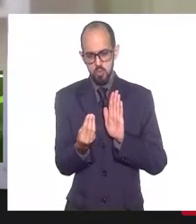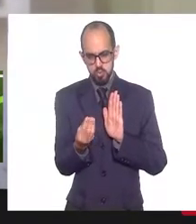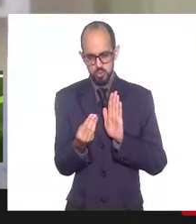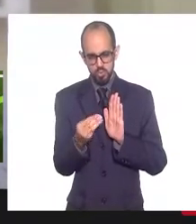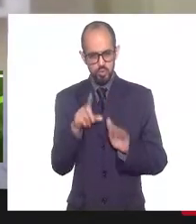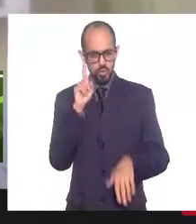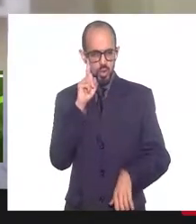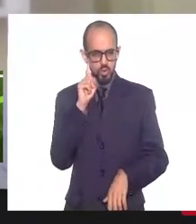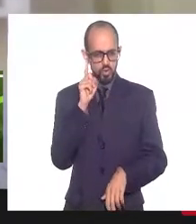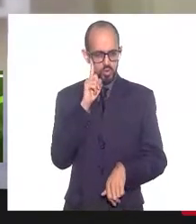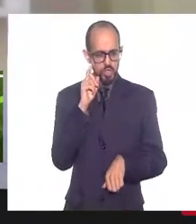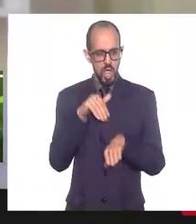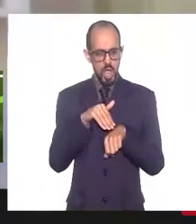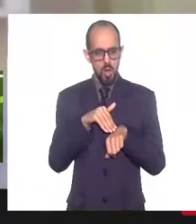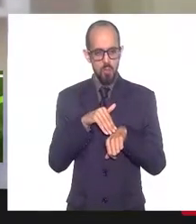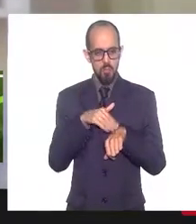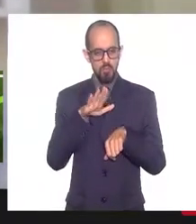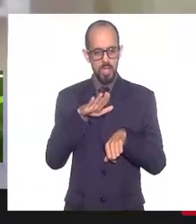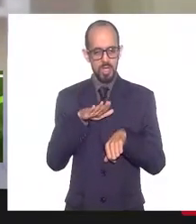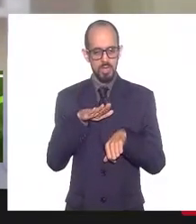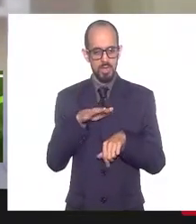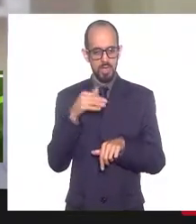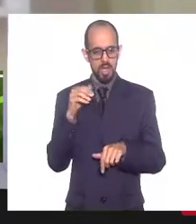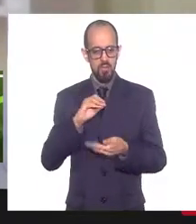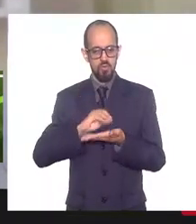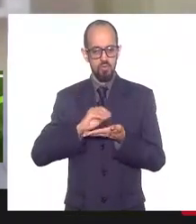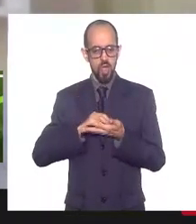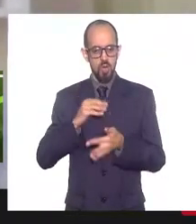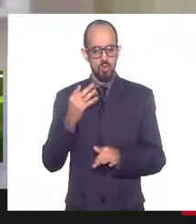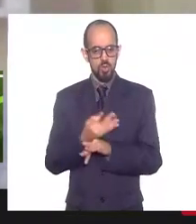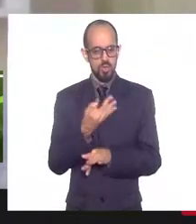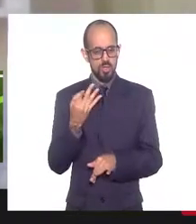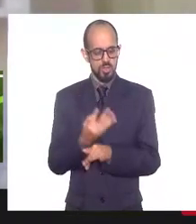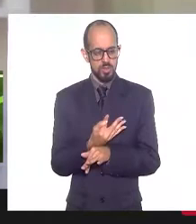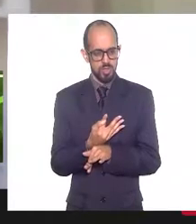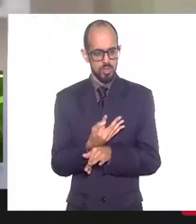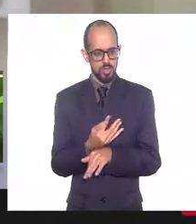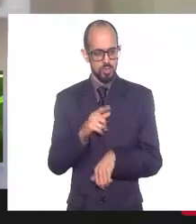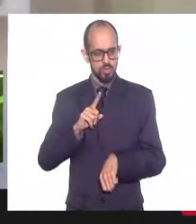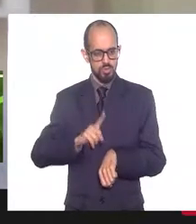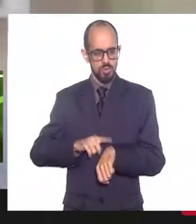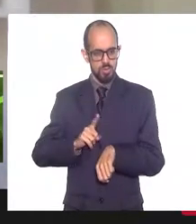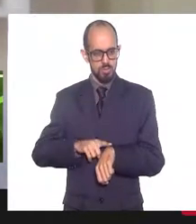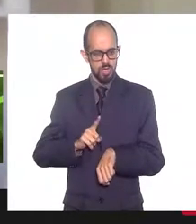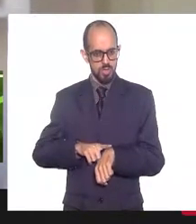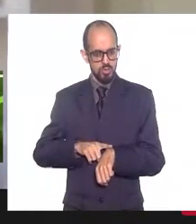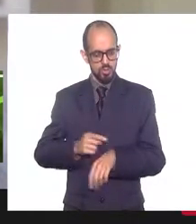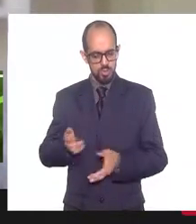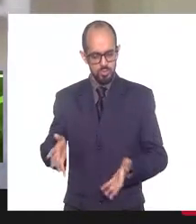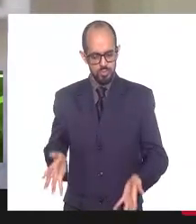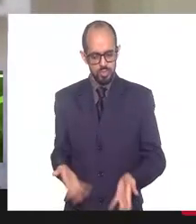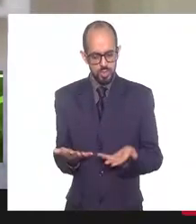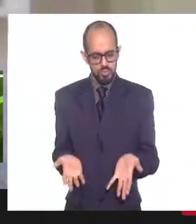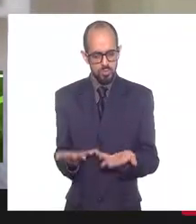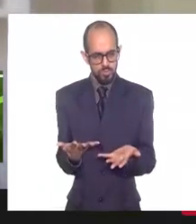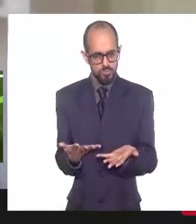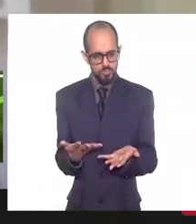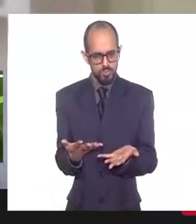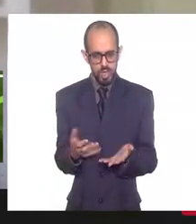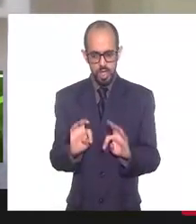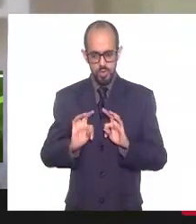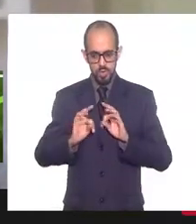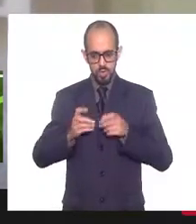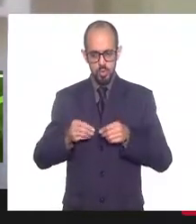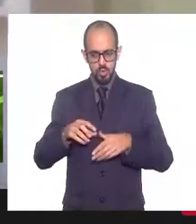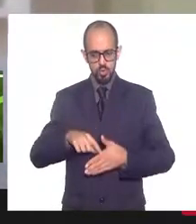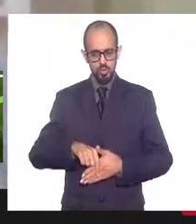de intolerância. De uns tempos para cá, estamos incentivando e ajudando as sacerdotisas e